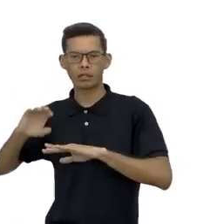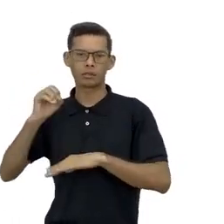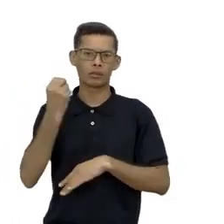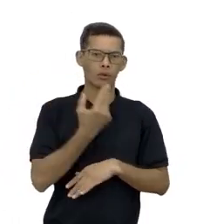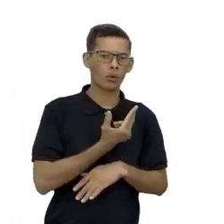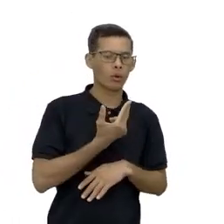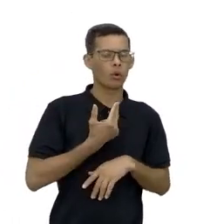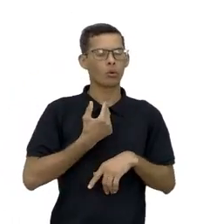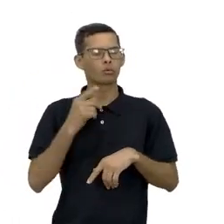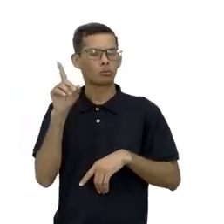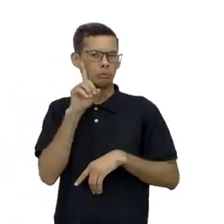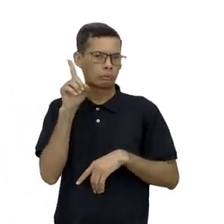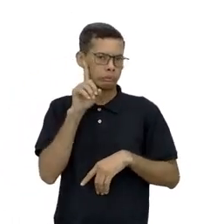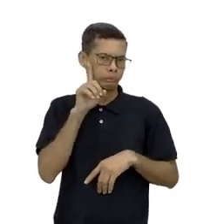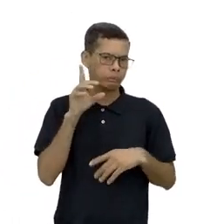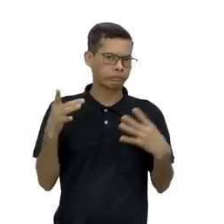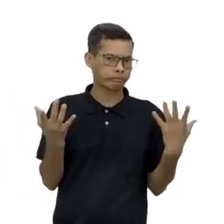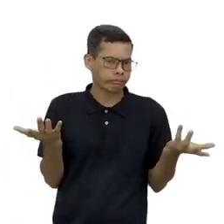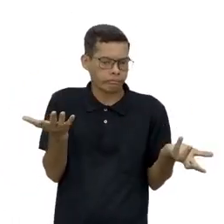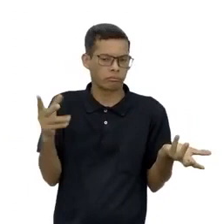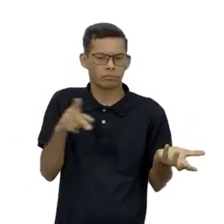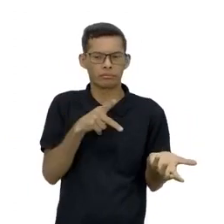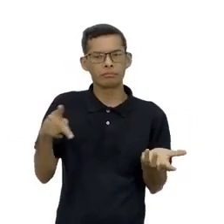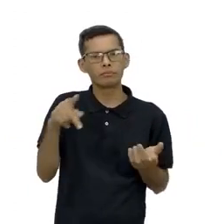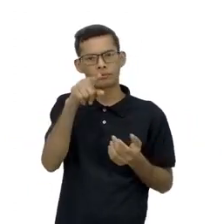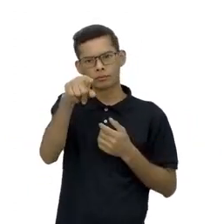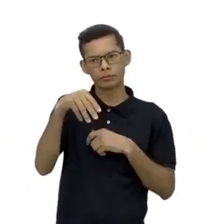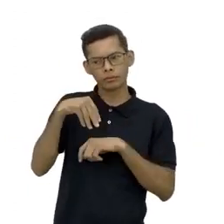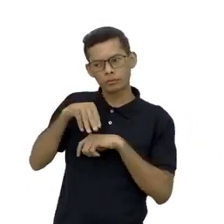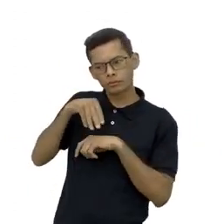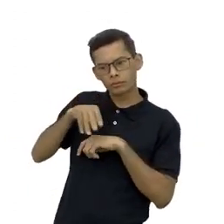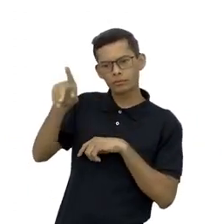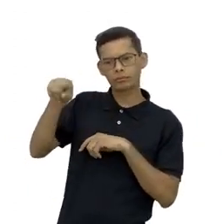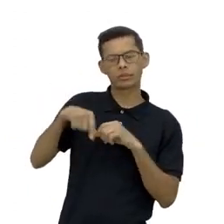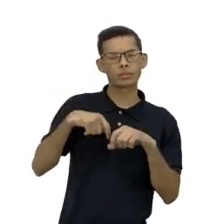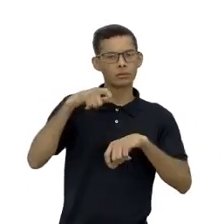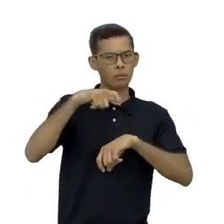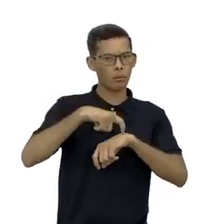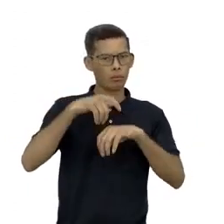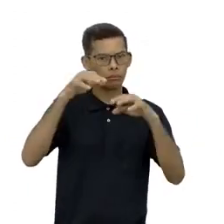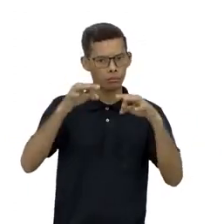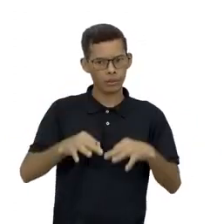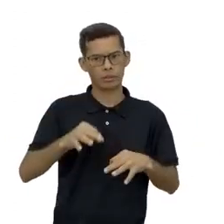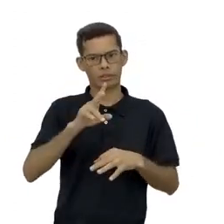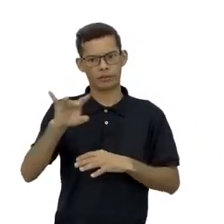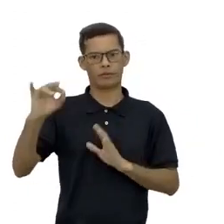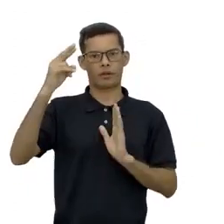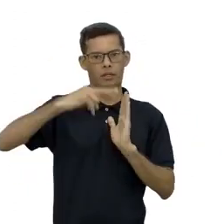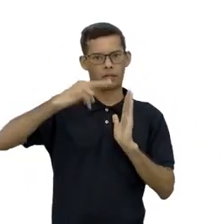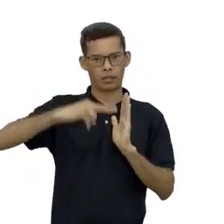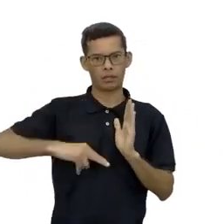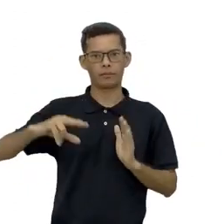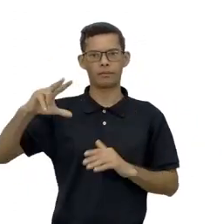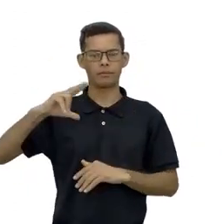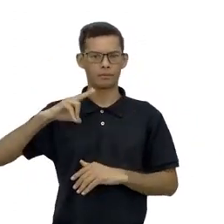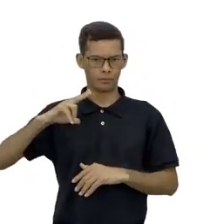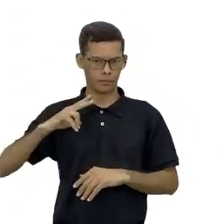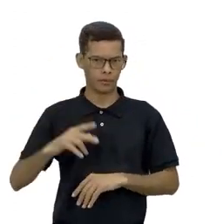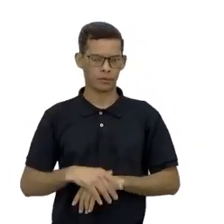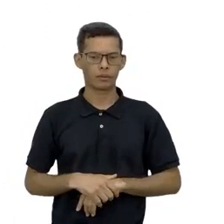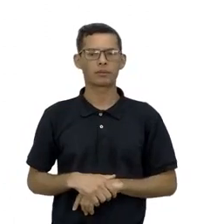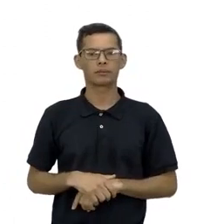da sua rotina, professor, professora, que você reserva para essa leitura de escolha pessoal.